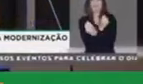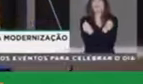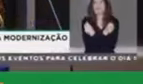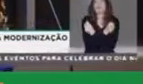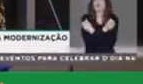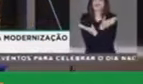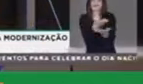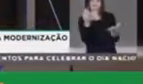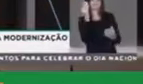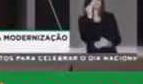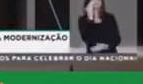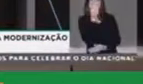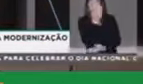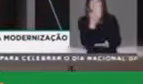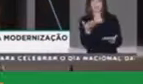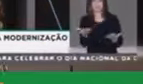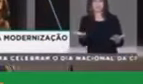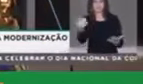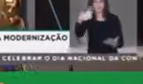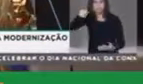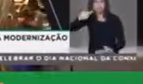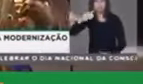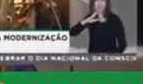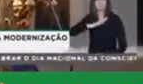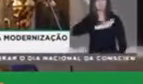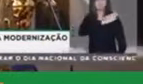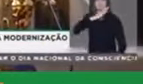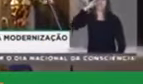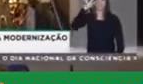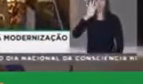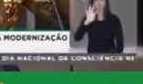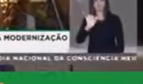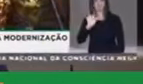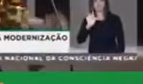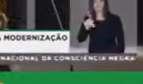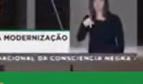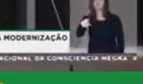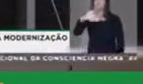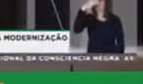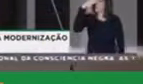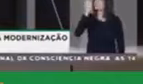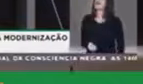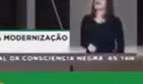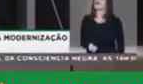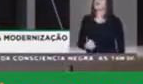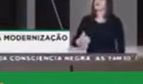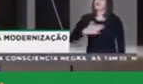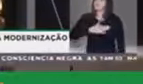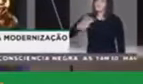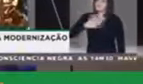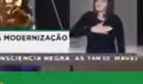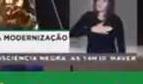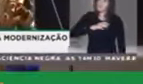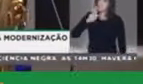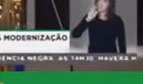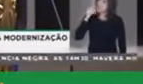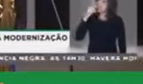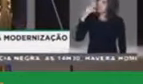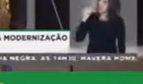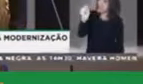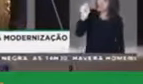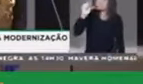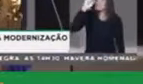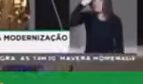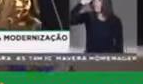abraço. Saiba, deputado Coronel Tadeu, saiba que minha raça sofreu